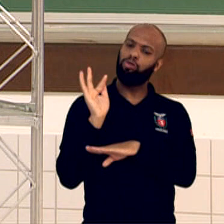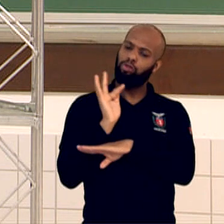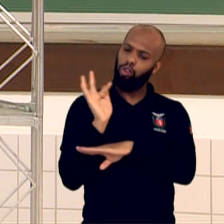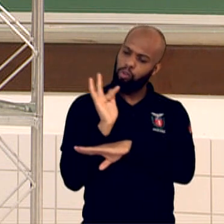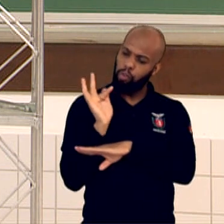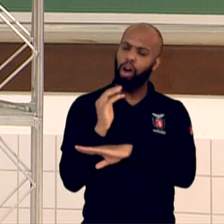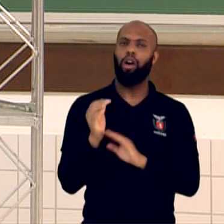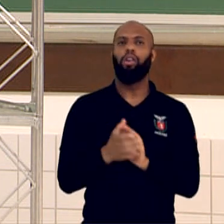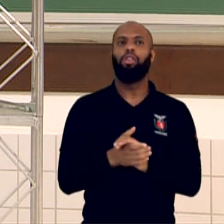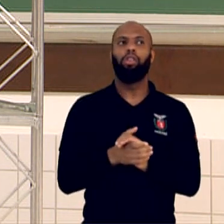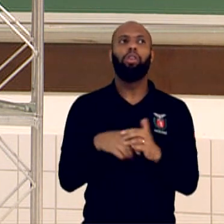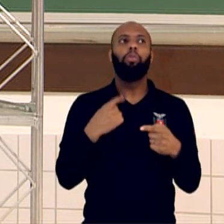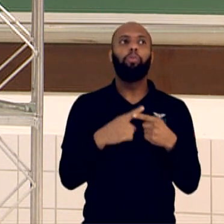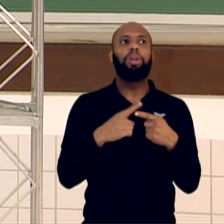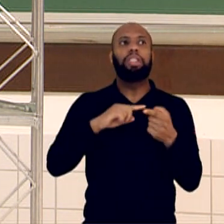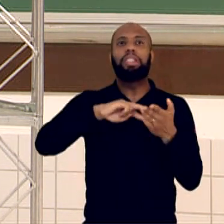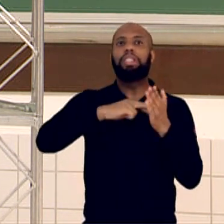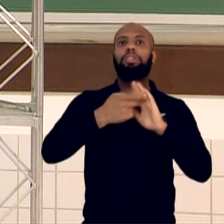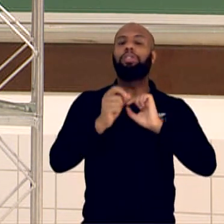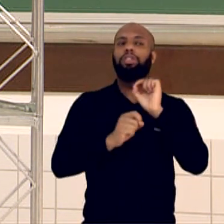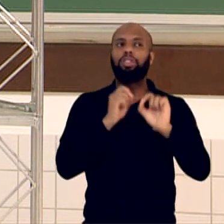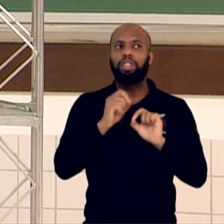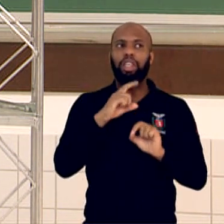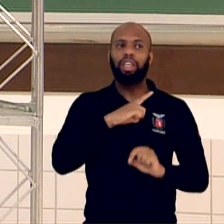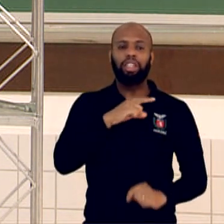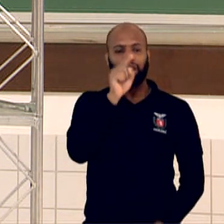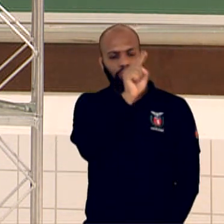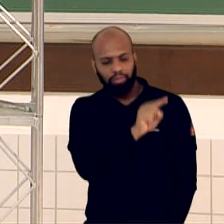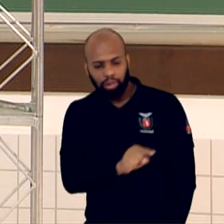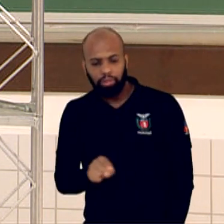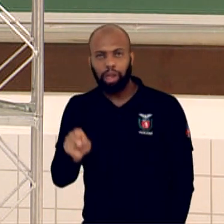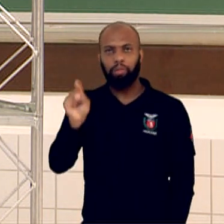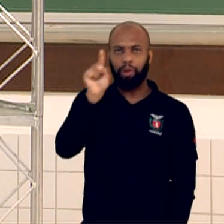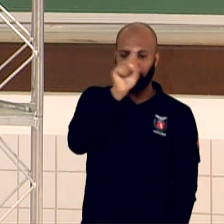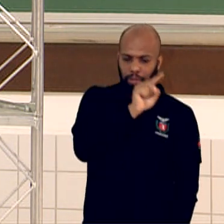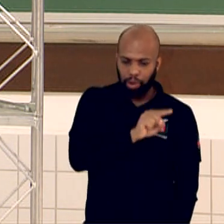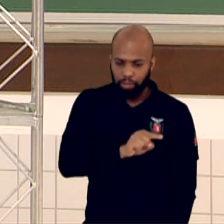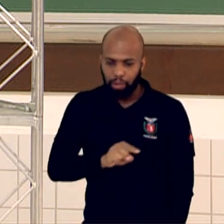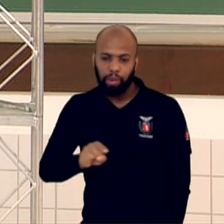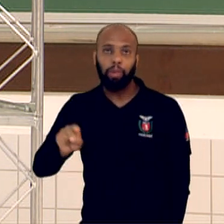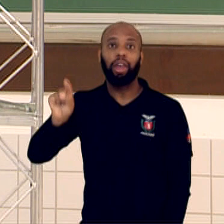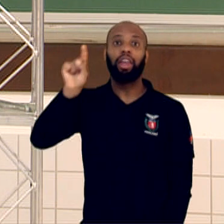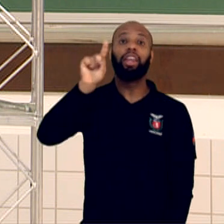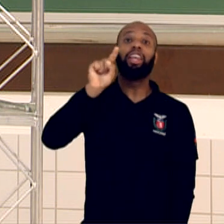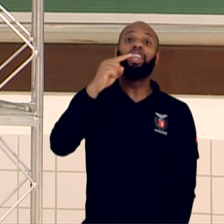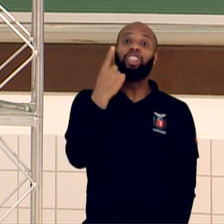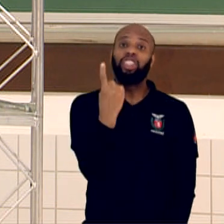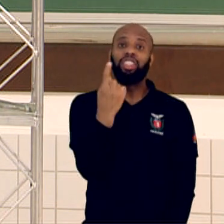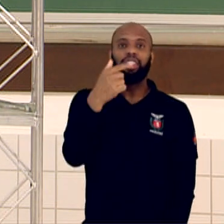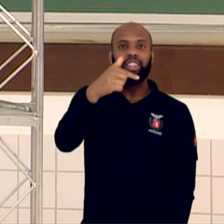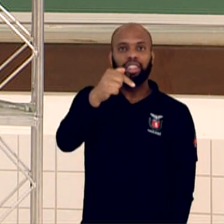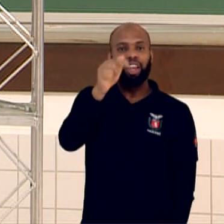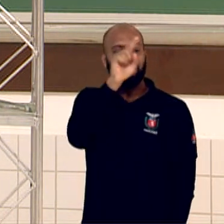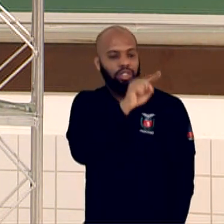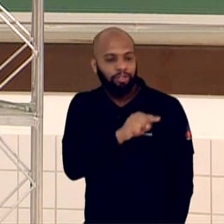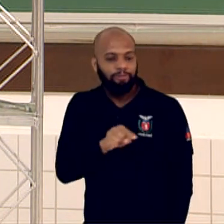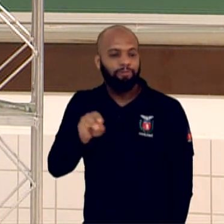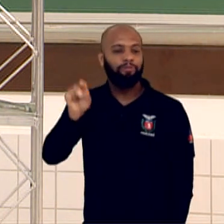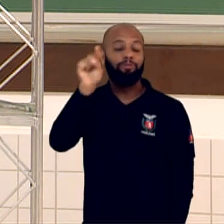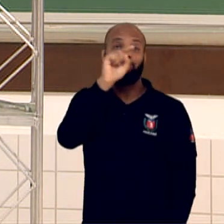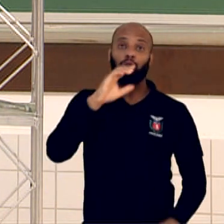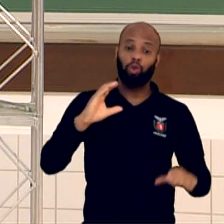representação dele é o quê? É justamente essa, que ele deu tantas voltas, né? Nesse caso 17 voltas completas e